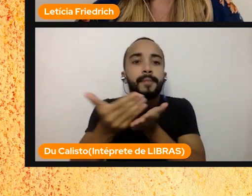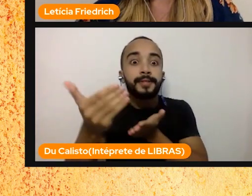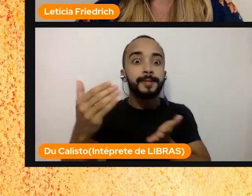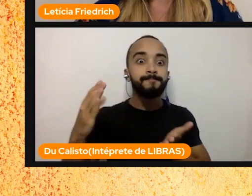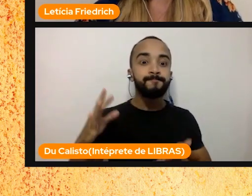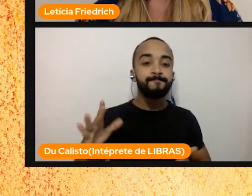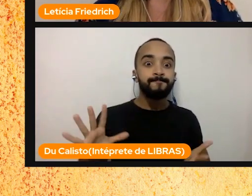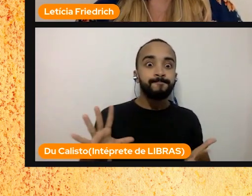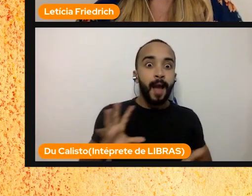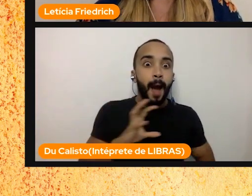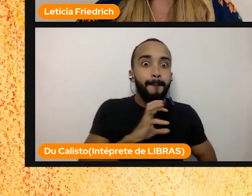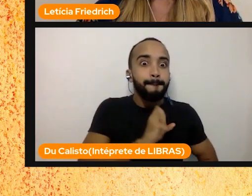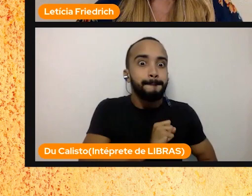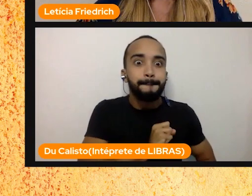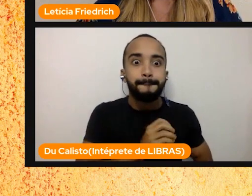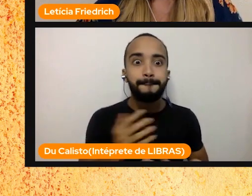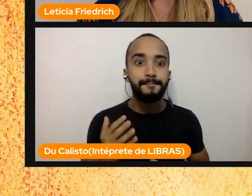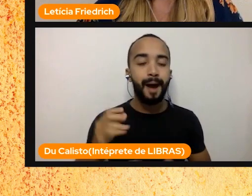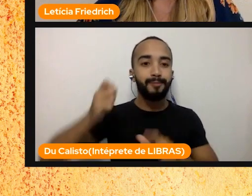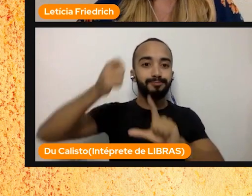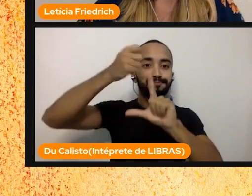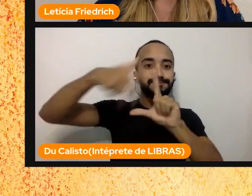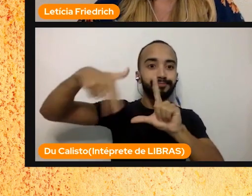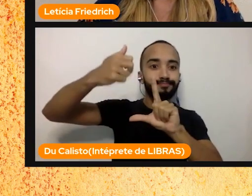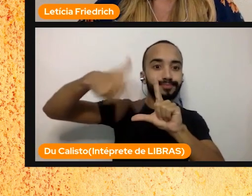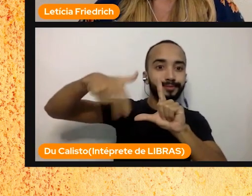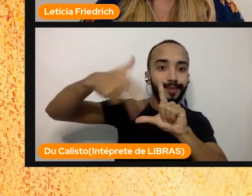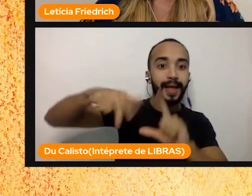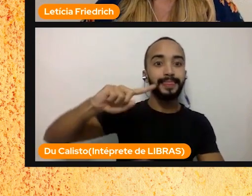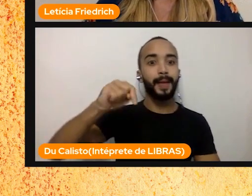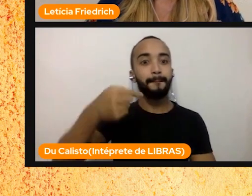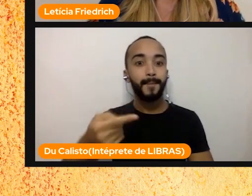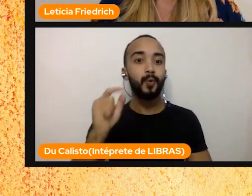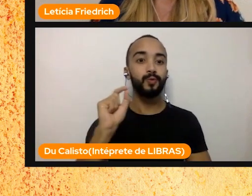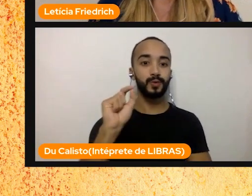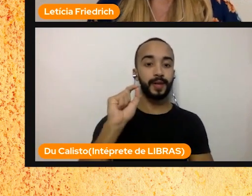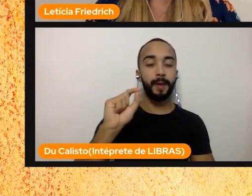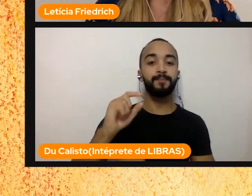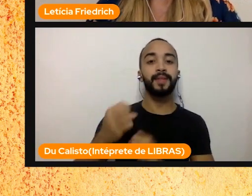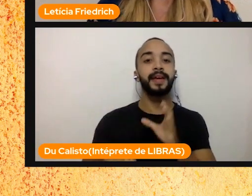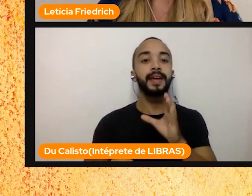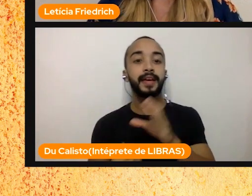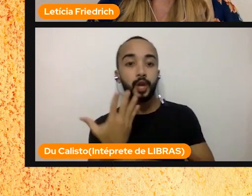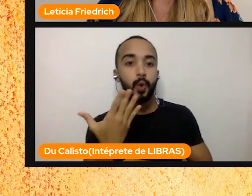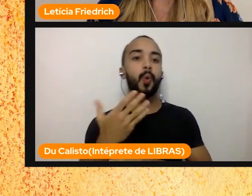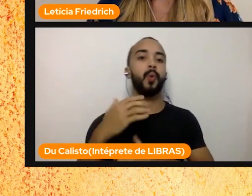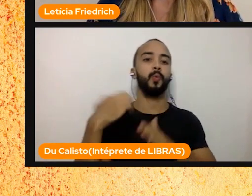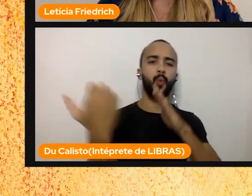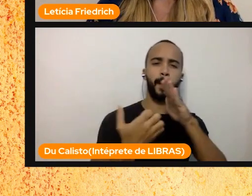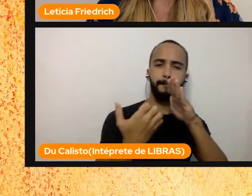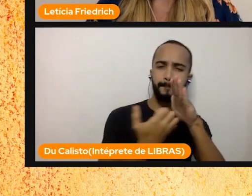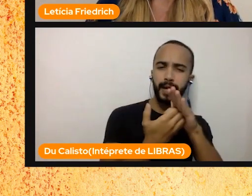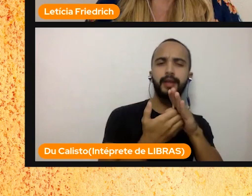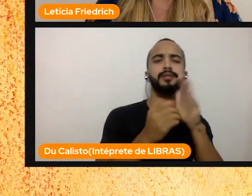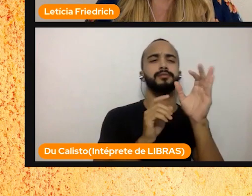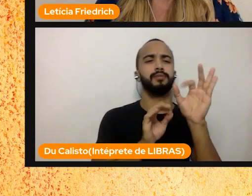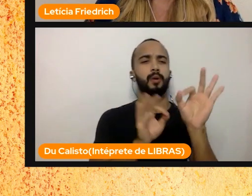animação. Aí nesse intervalo, eu e mais 2 amigos, a gente montou uma produtora chamada Vilcine, foi ali em